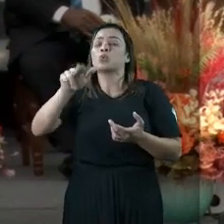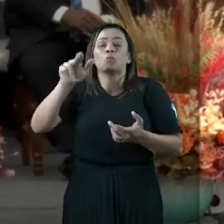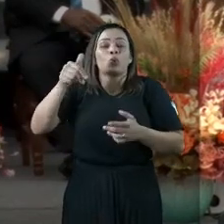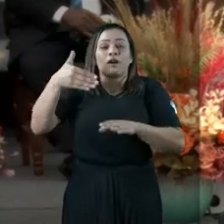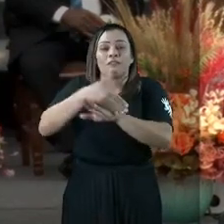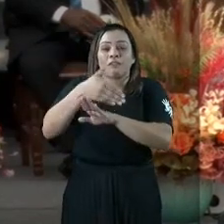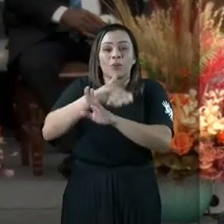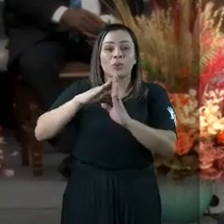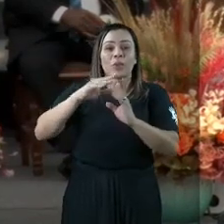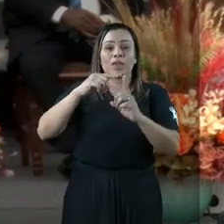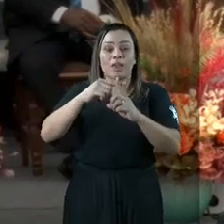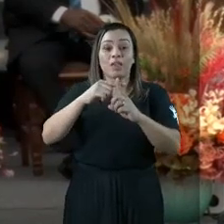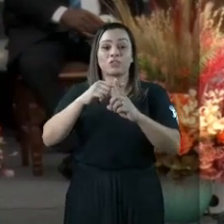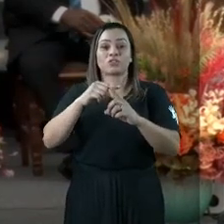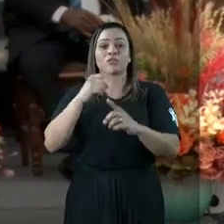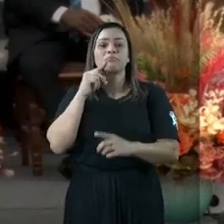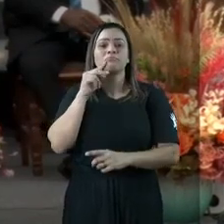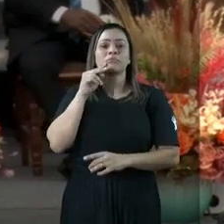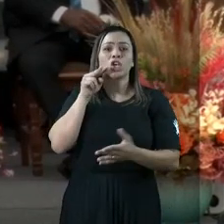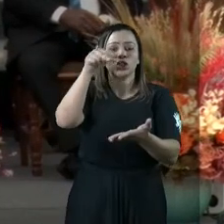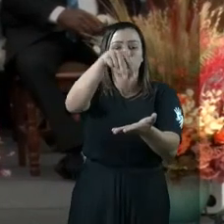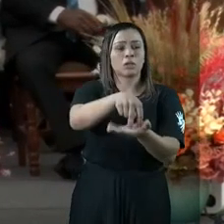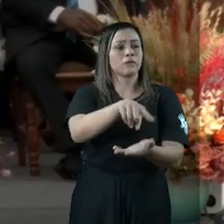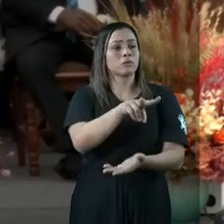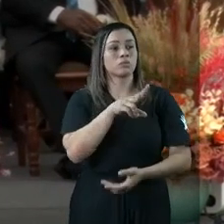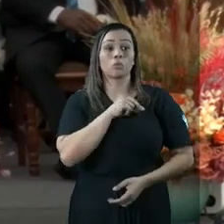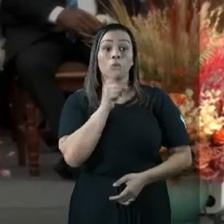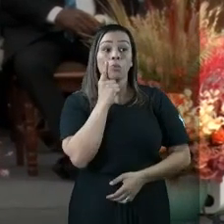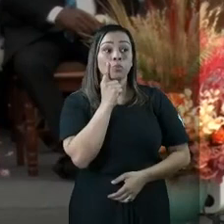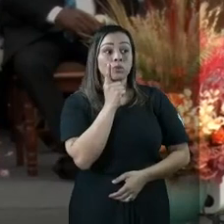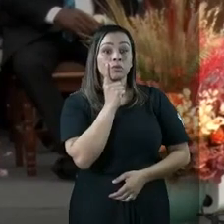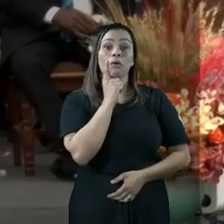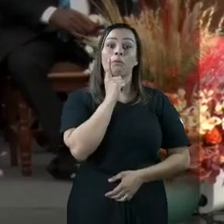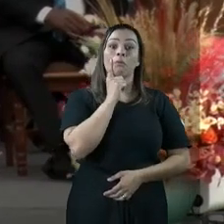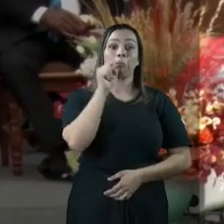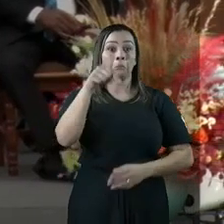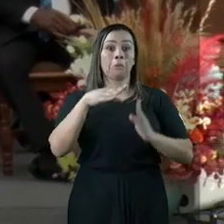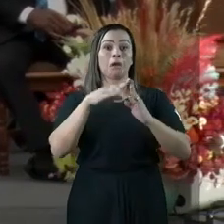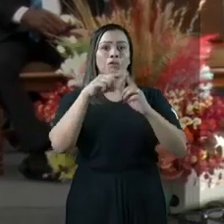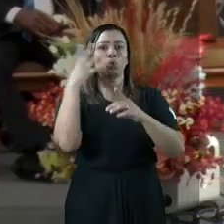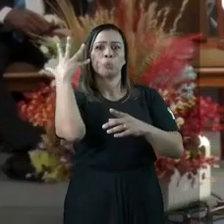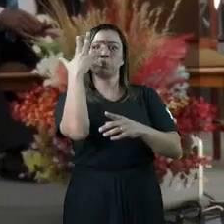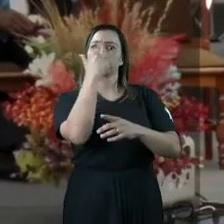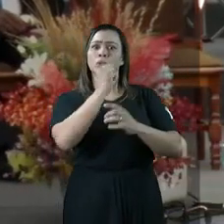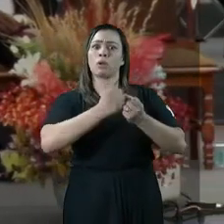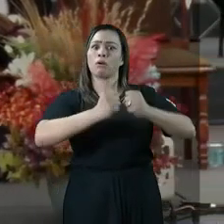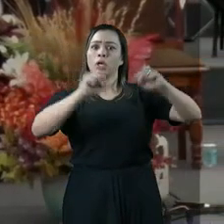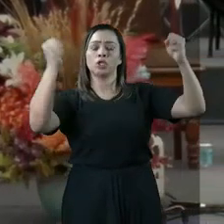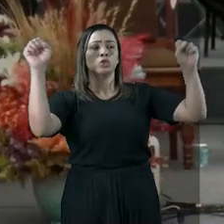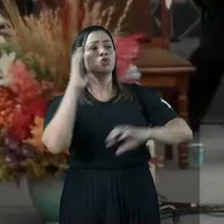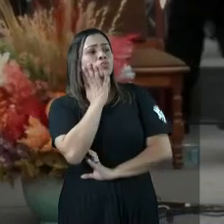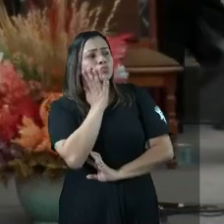olha essa cúpula, é mais bonita do que pelo YouTube. Porque tem gente que depois que a pandemia passou, continua cultuando pelo YouTube. Mas